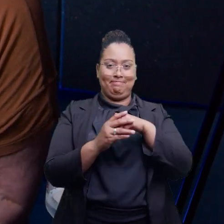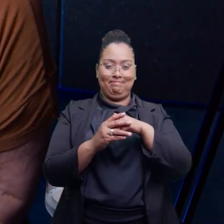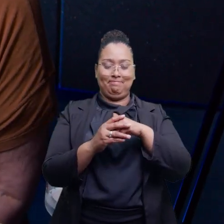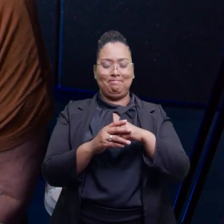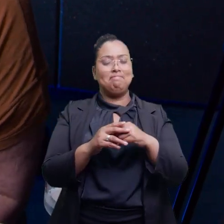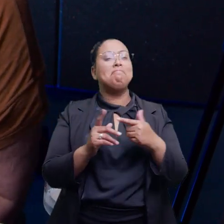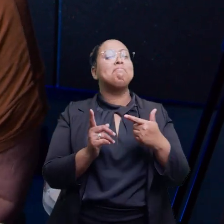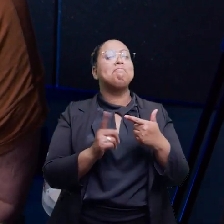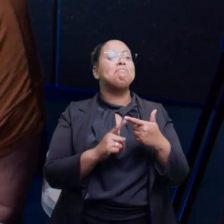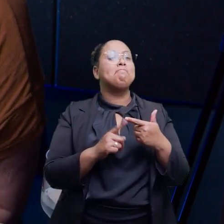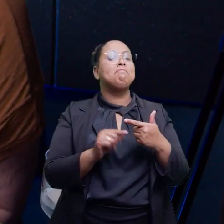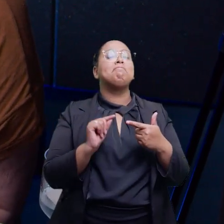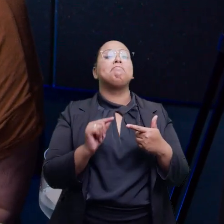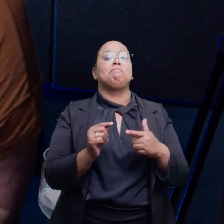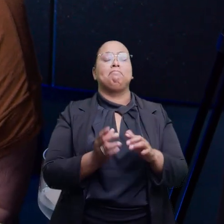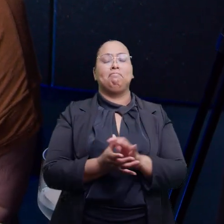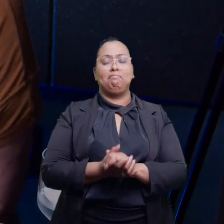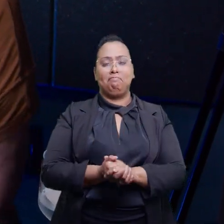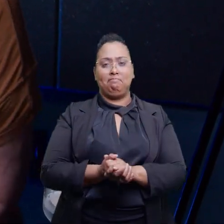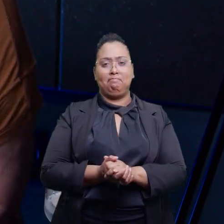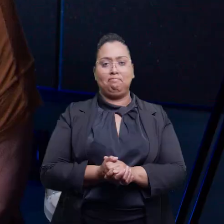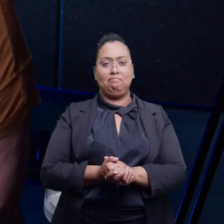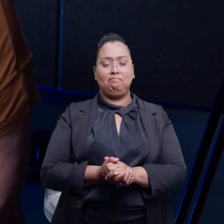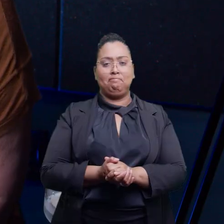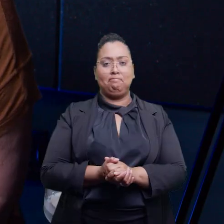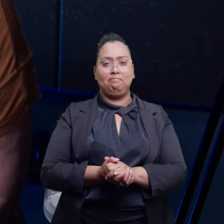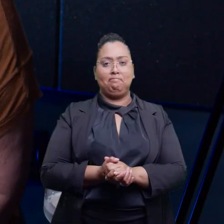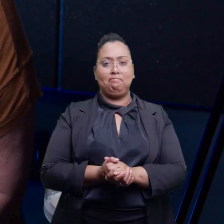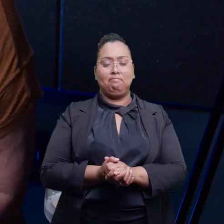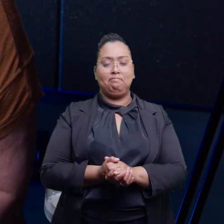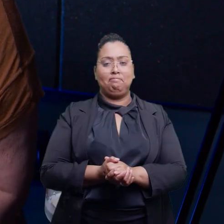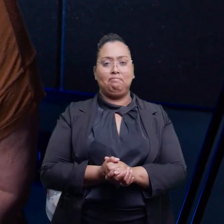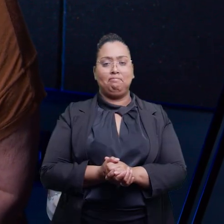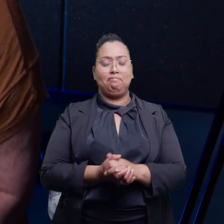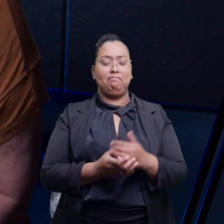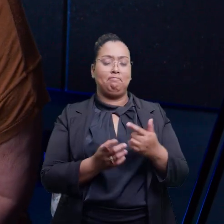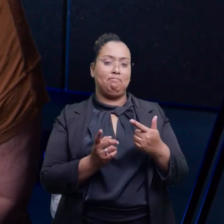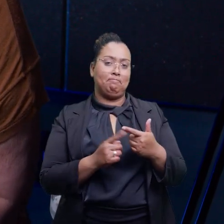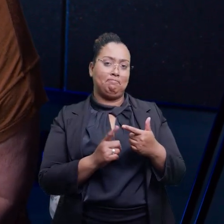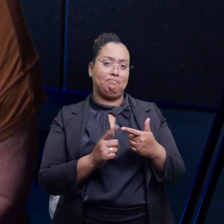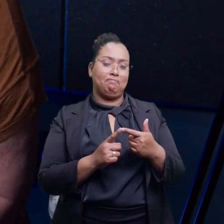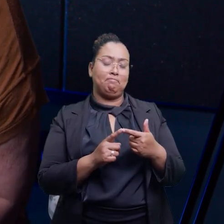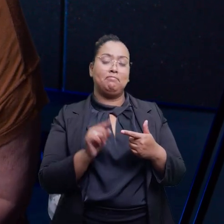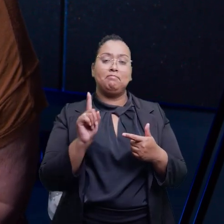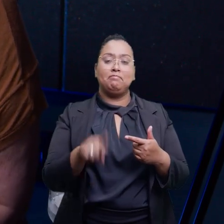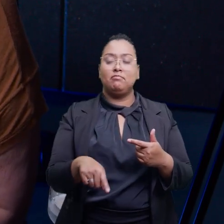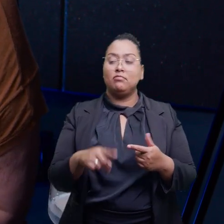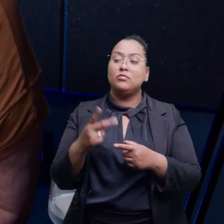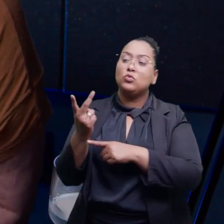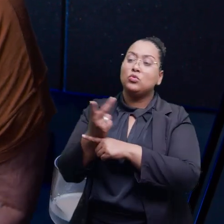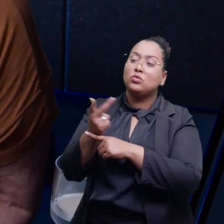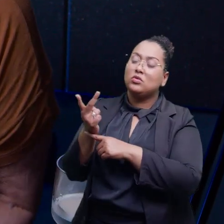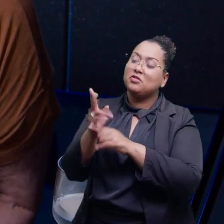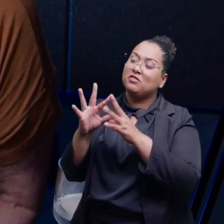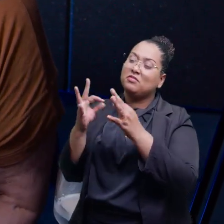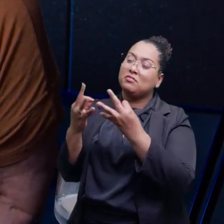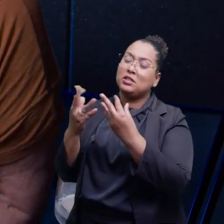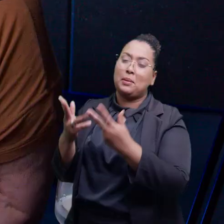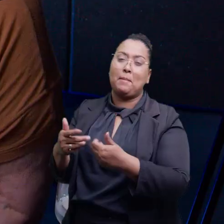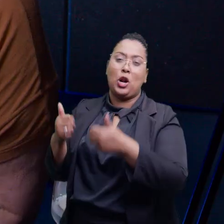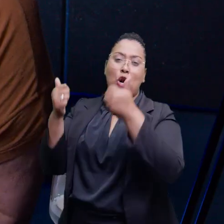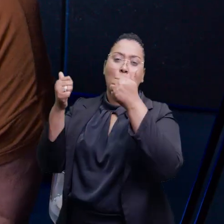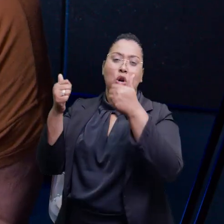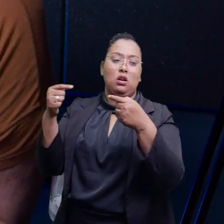princípio tem um outro princípio, que é conseguir encontrar a melhor família para